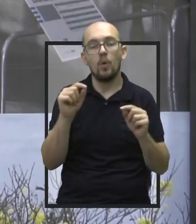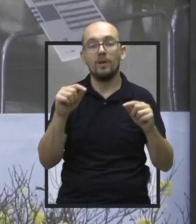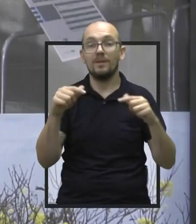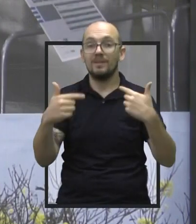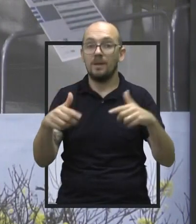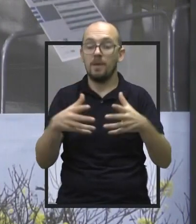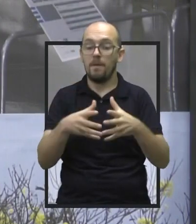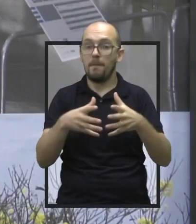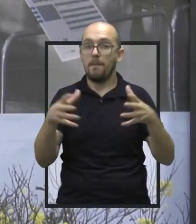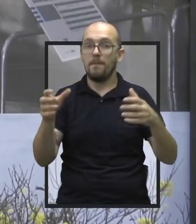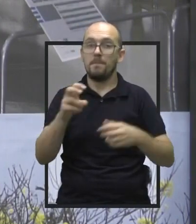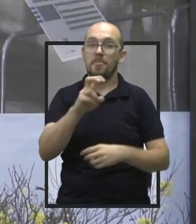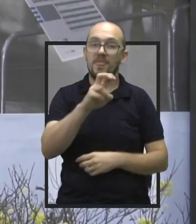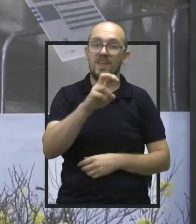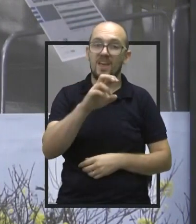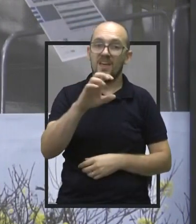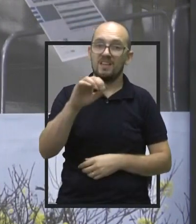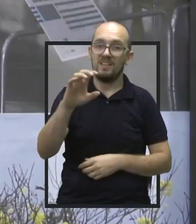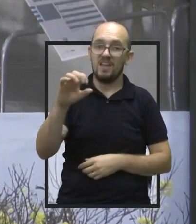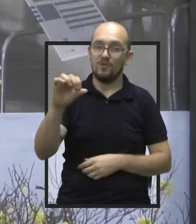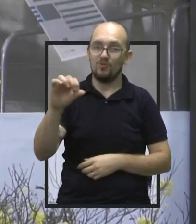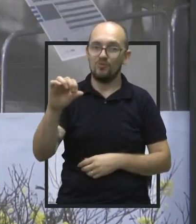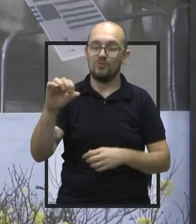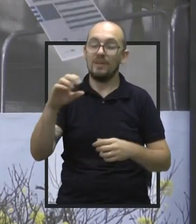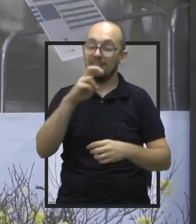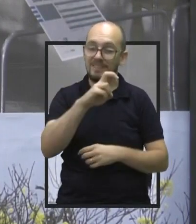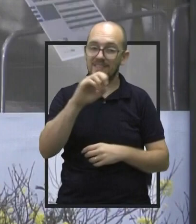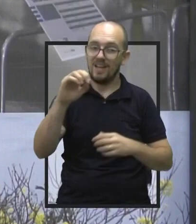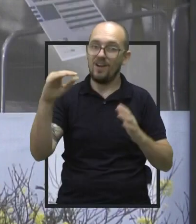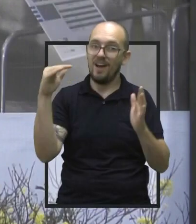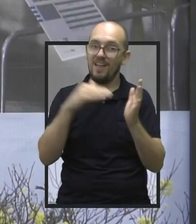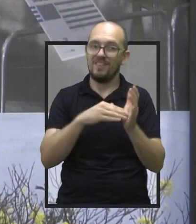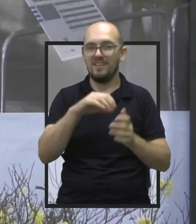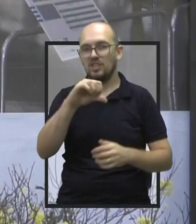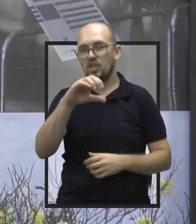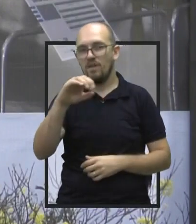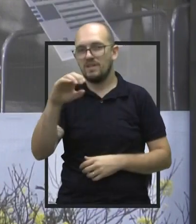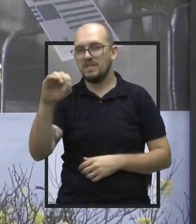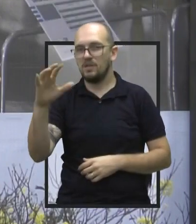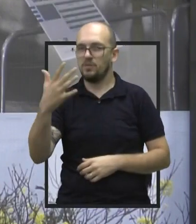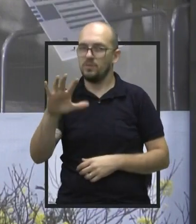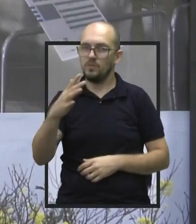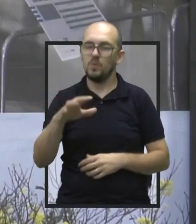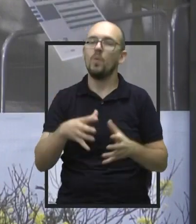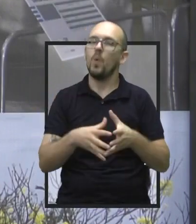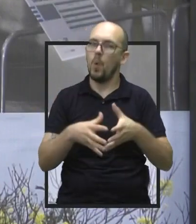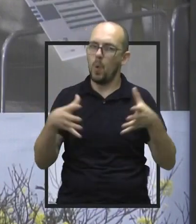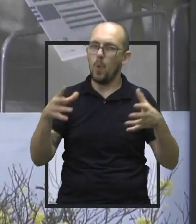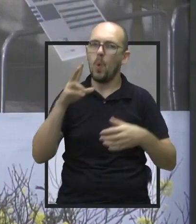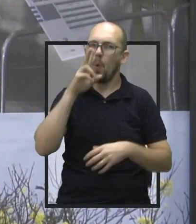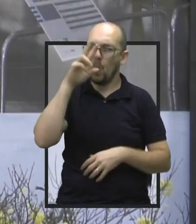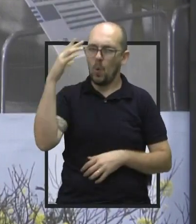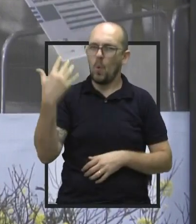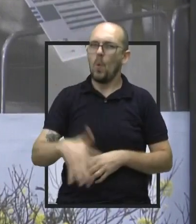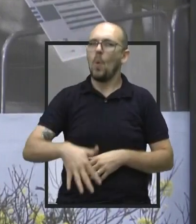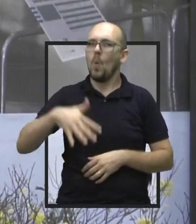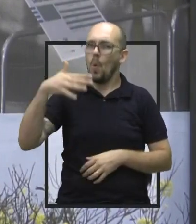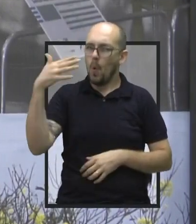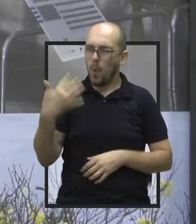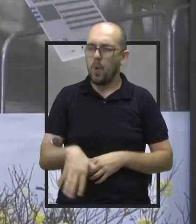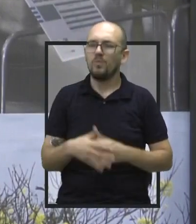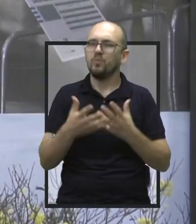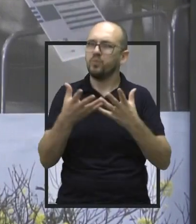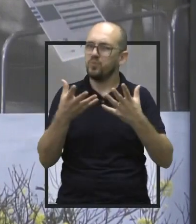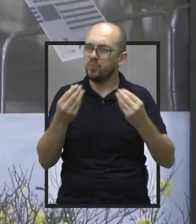de 500 a 900 novos empregos. É um número bem expressivo. Bastante para a